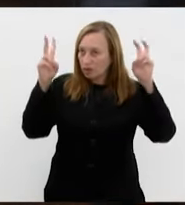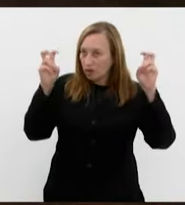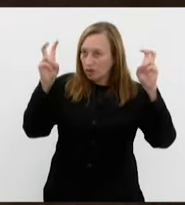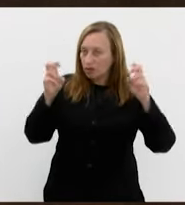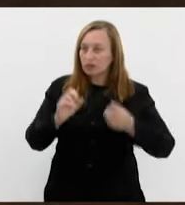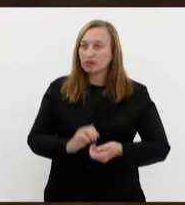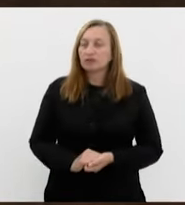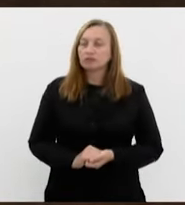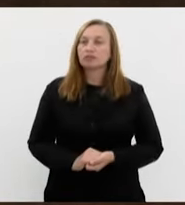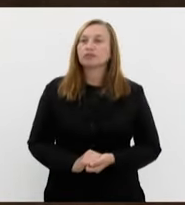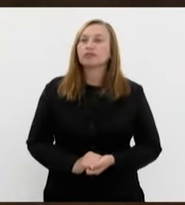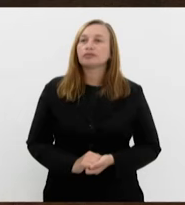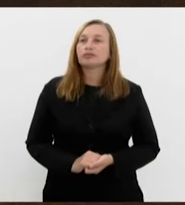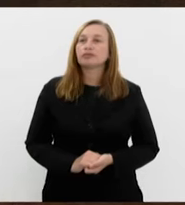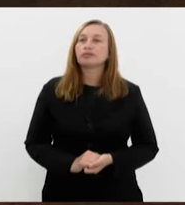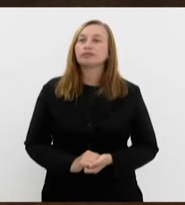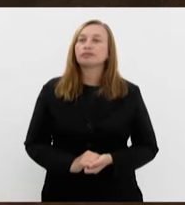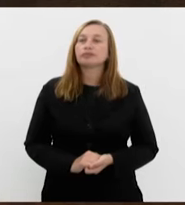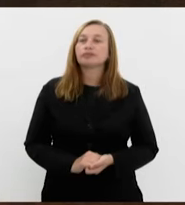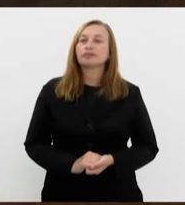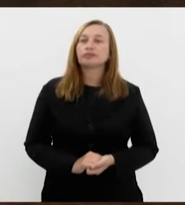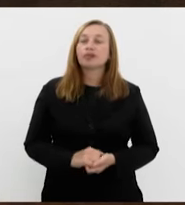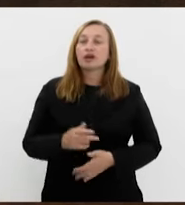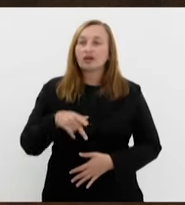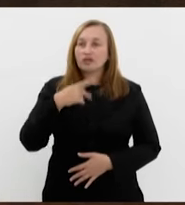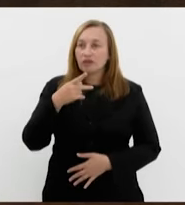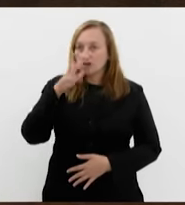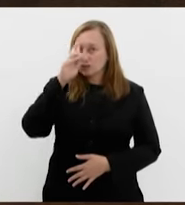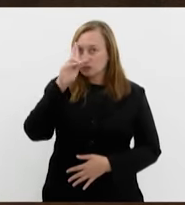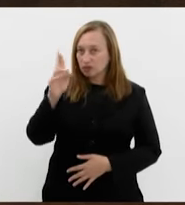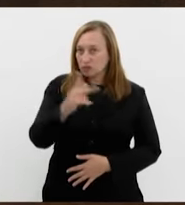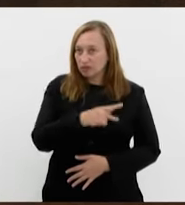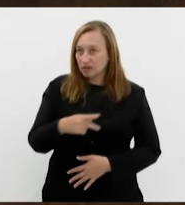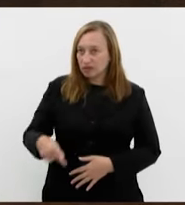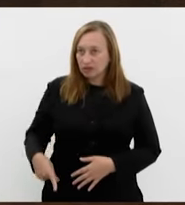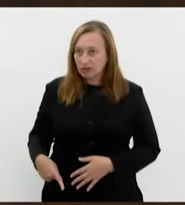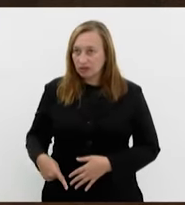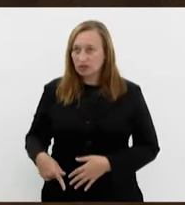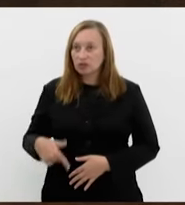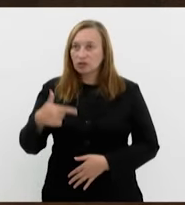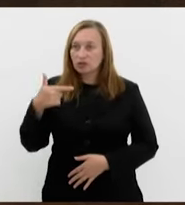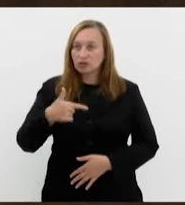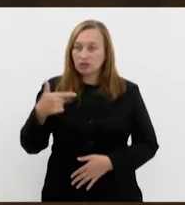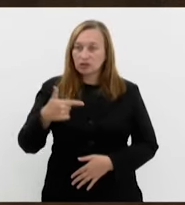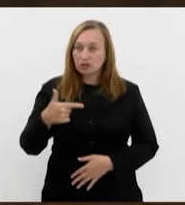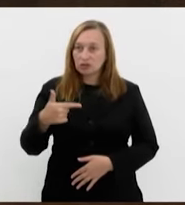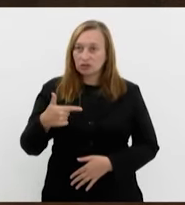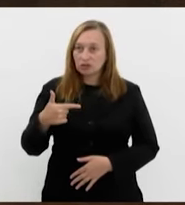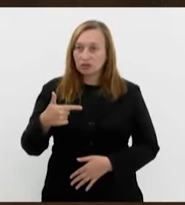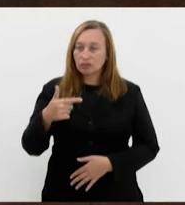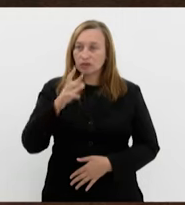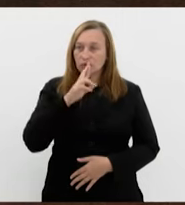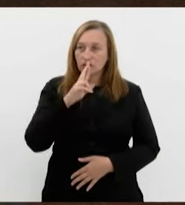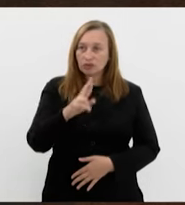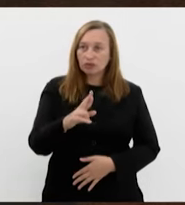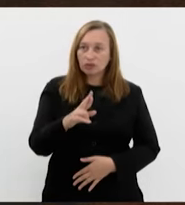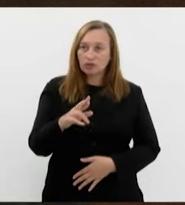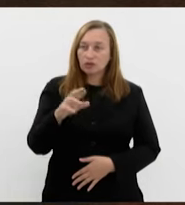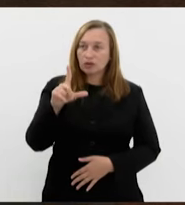a brilhante intervenção de Vossa Excelência no segundo bloco das suas respostas lá no